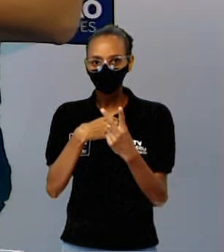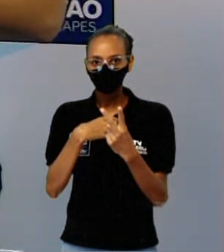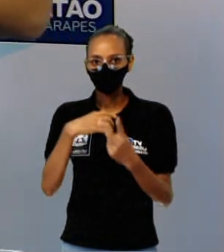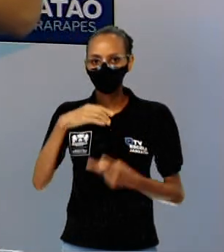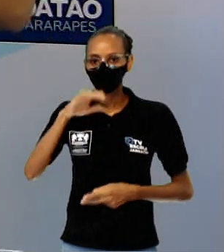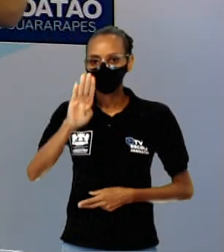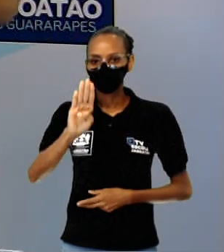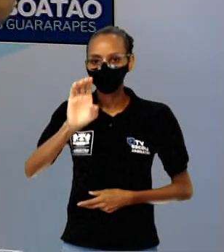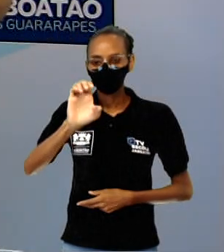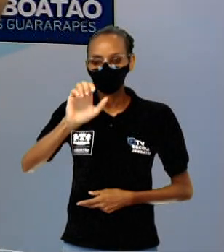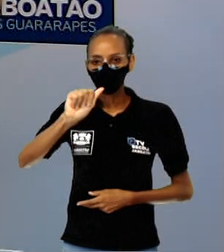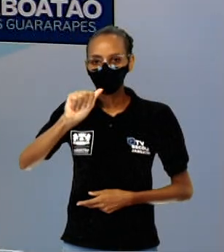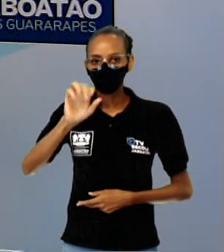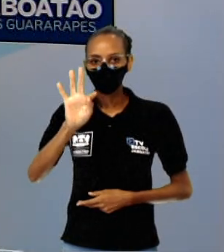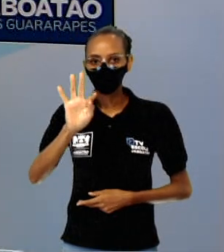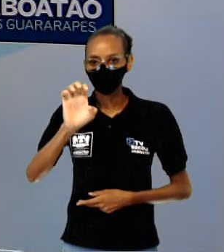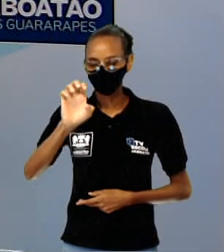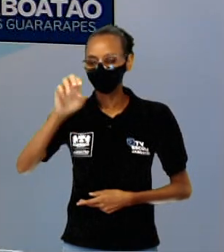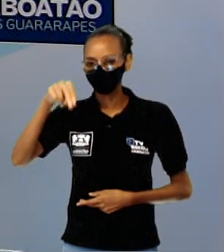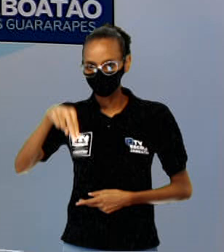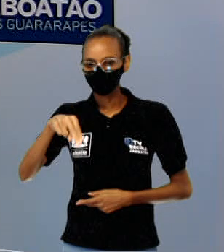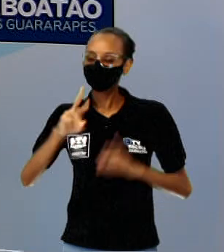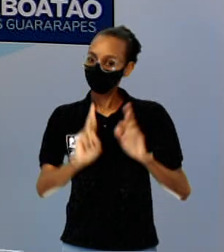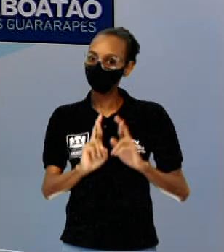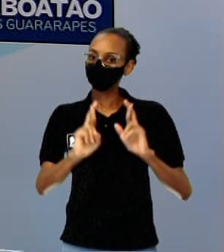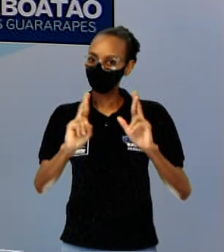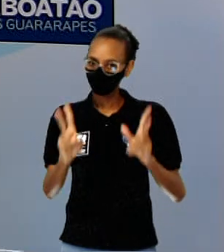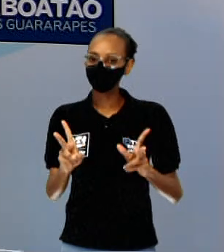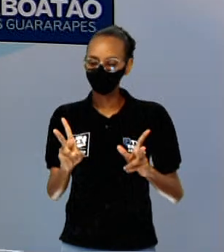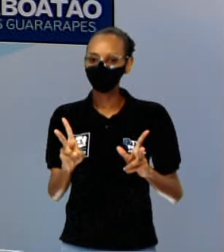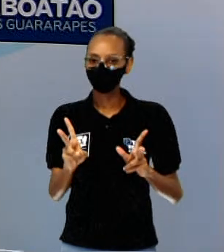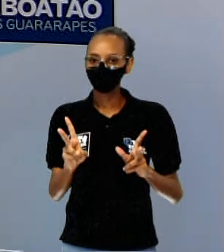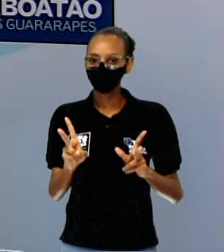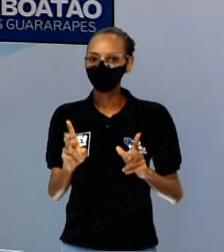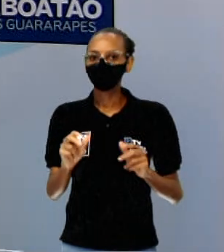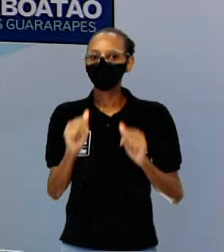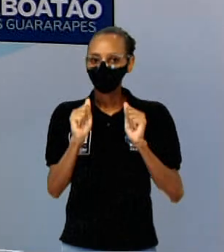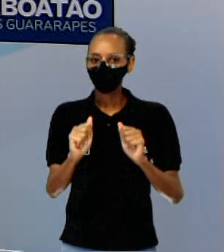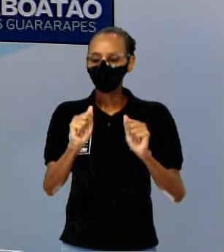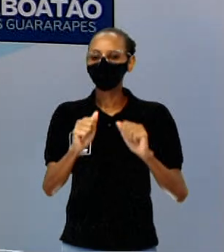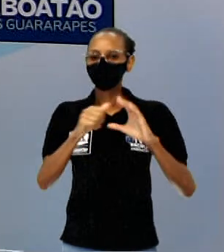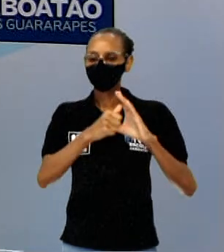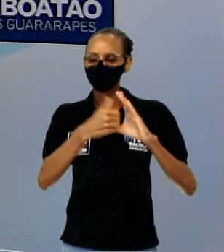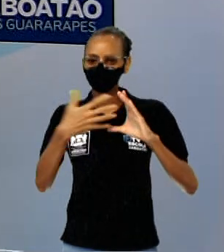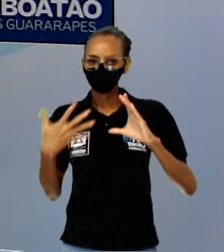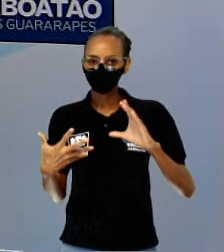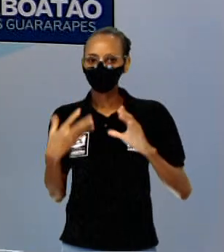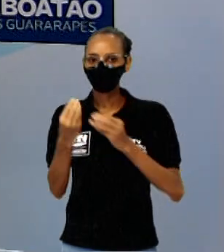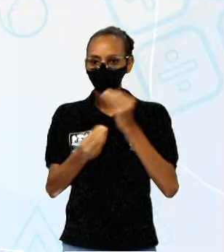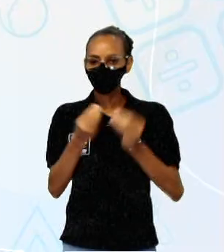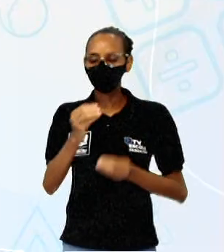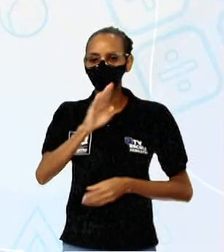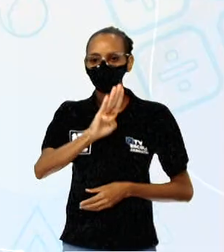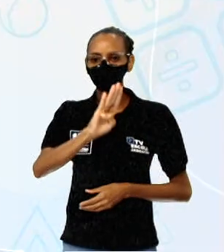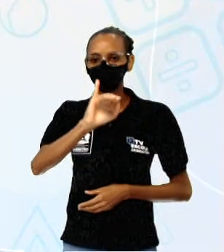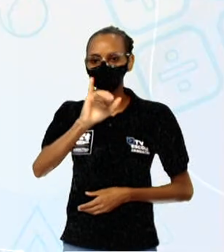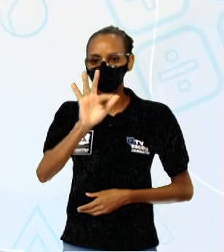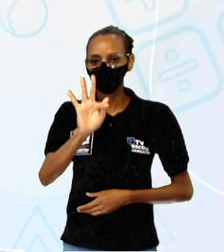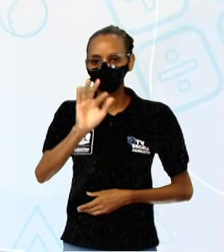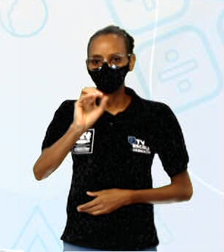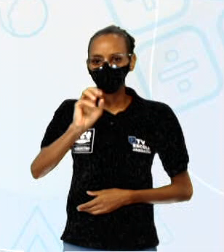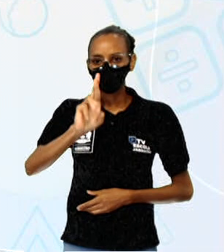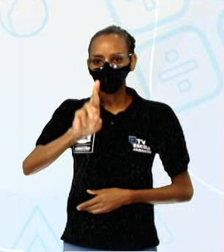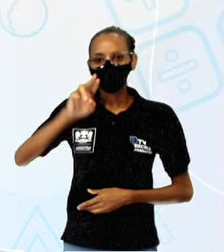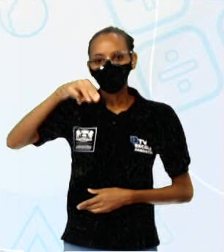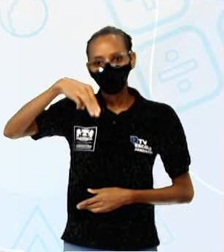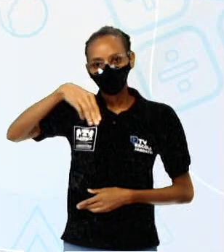pode classificar esse grupo aí de verbos irregulares como biformes, certo? Então vamos dar uma olhadinha aí nos